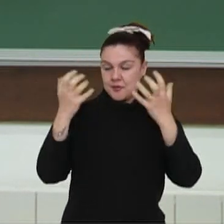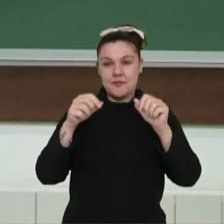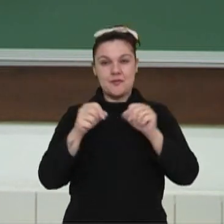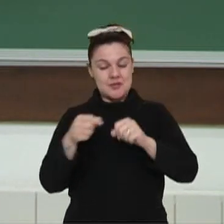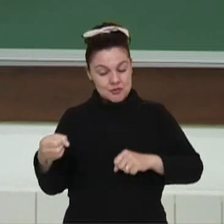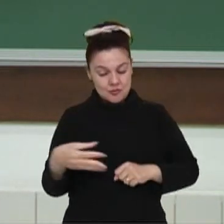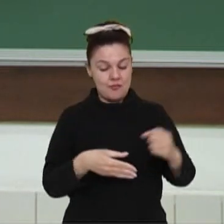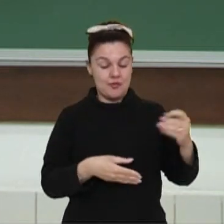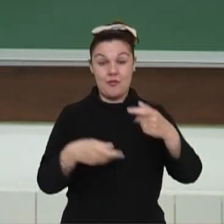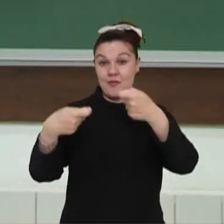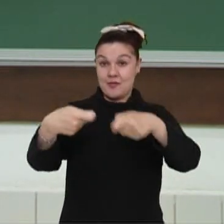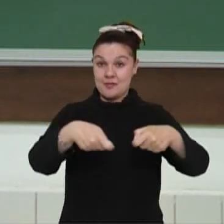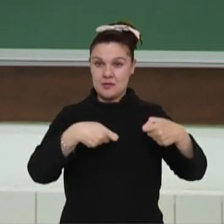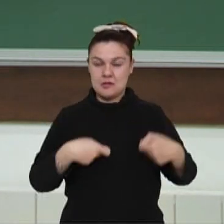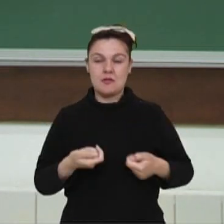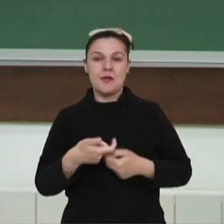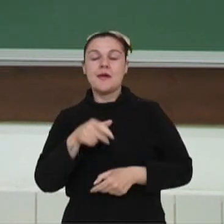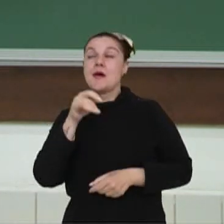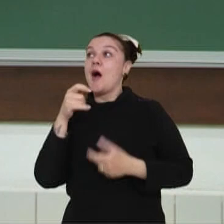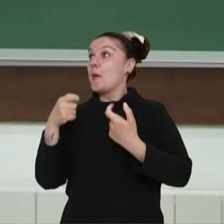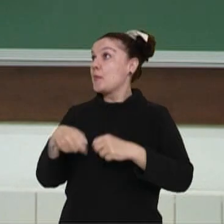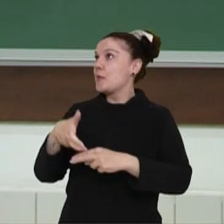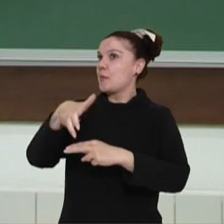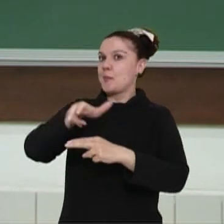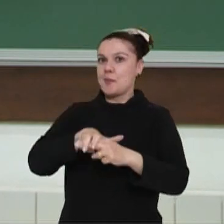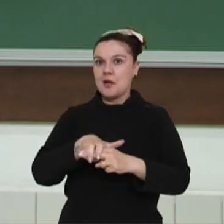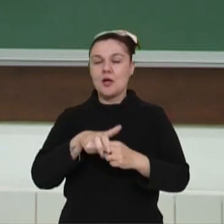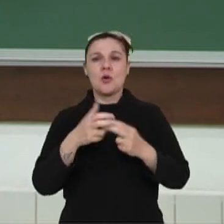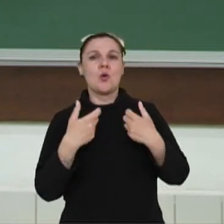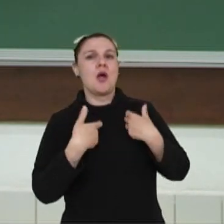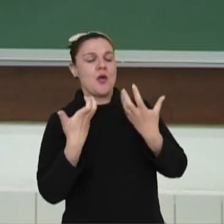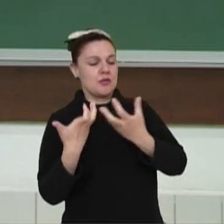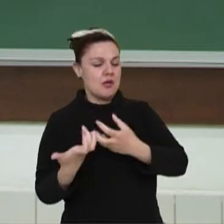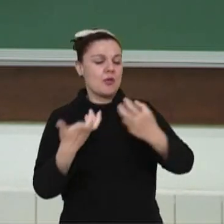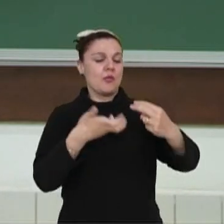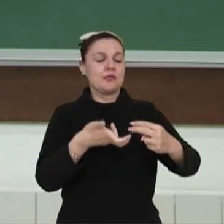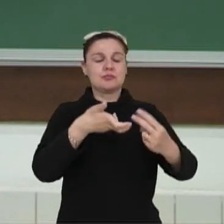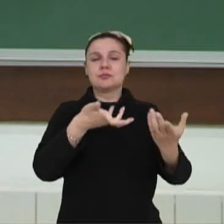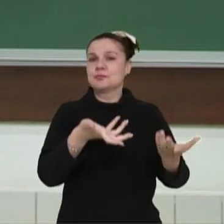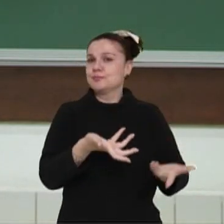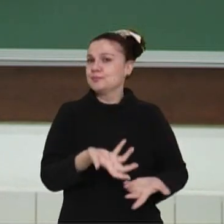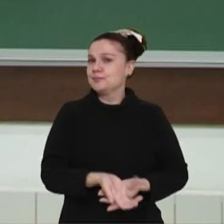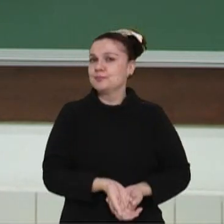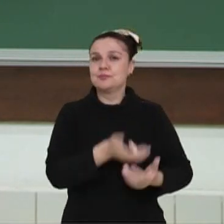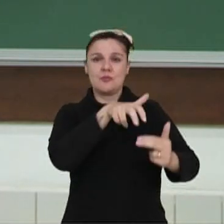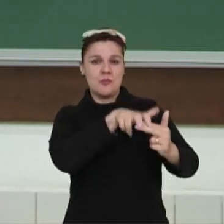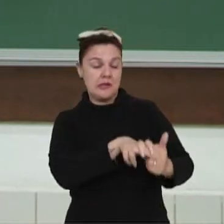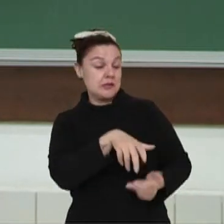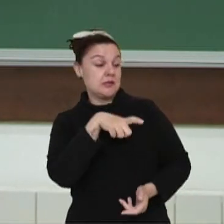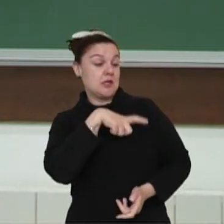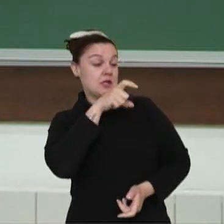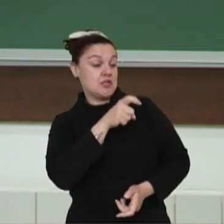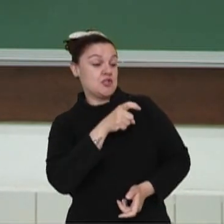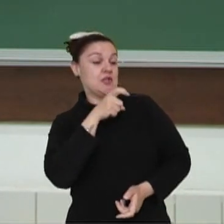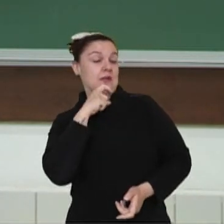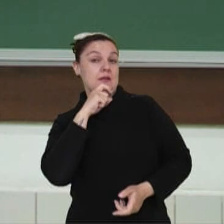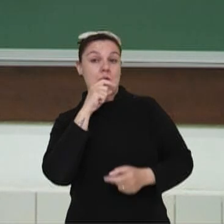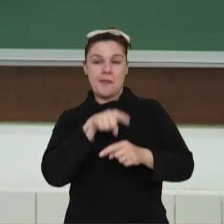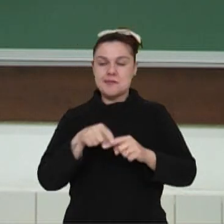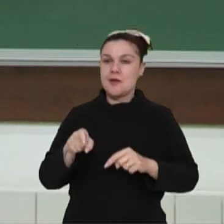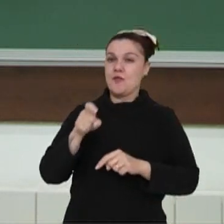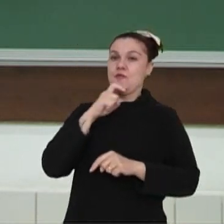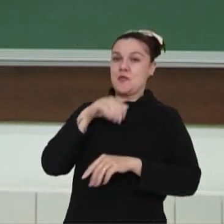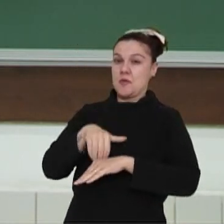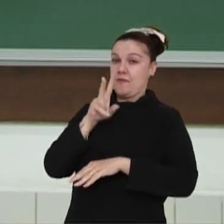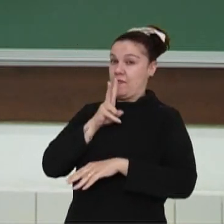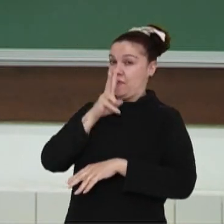novas necessidades. Então, você tem um banco e daí você quer mais um. Você tem uma geladeira, mas você ainda quer um freezer. Então,